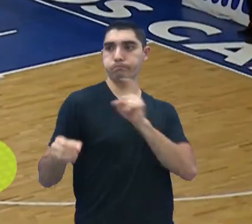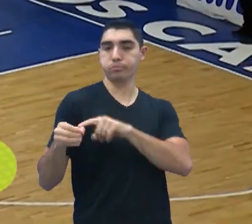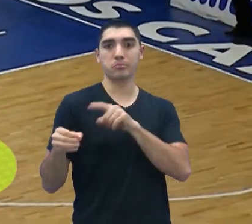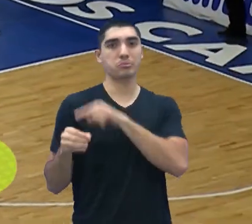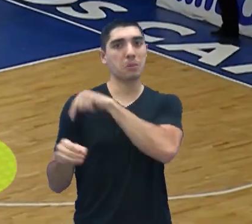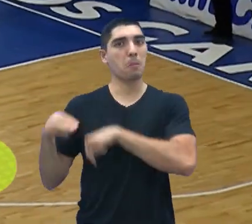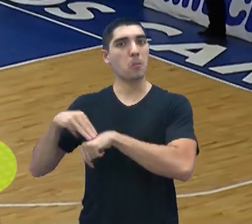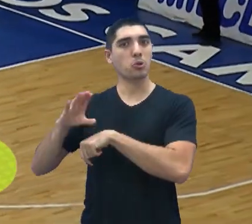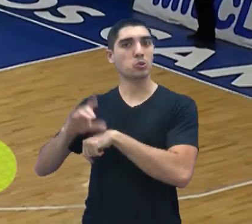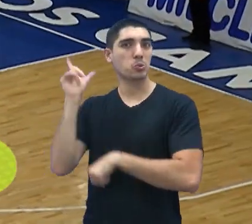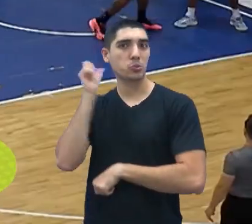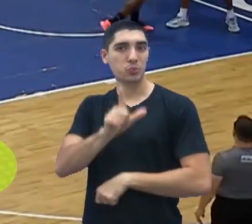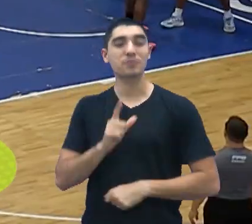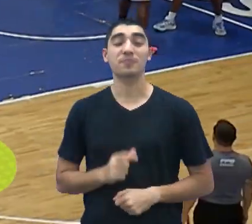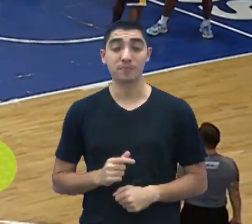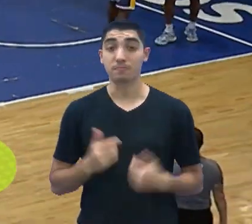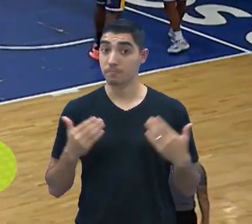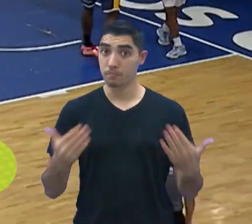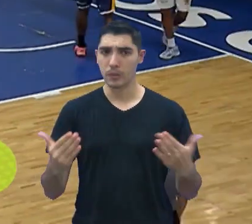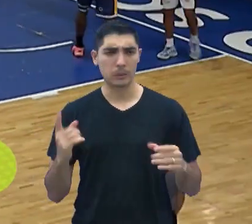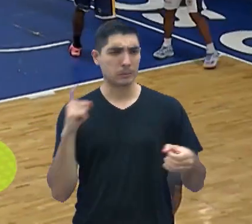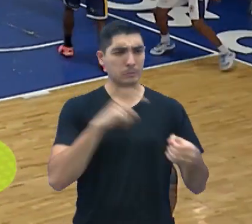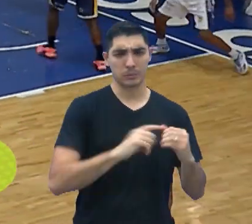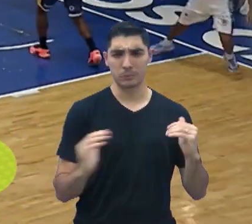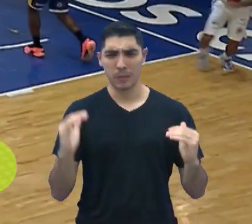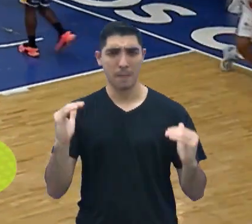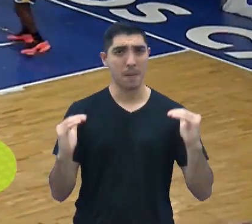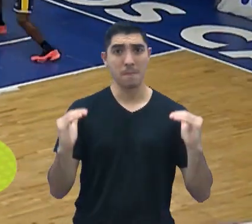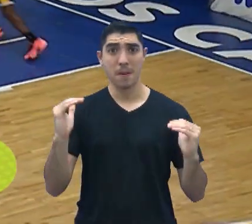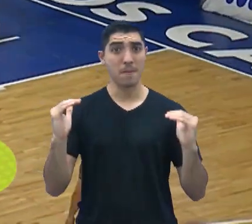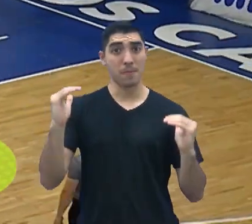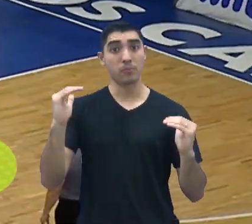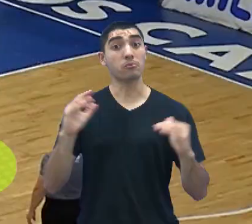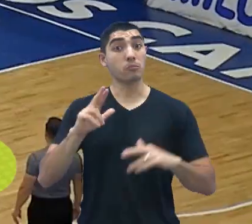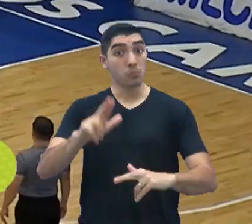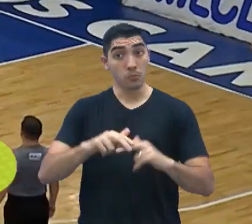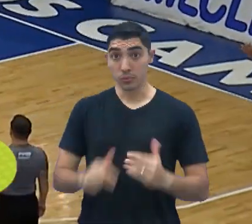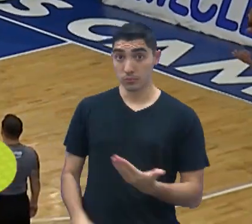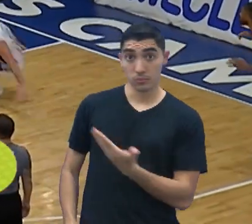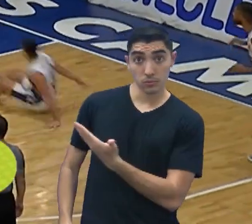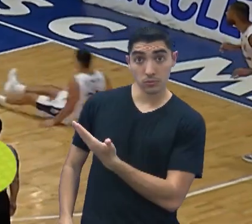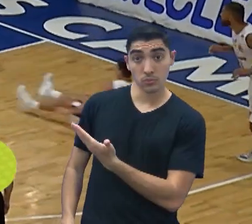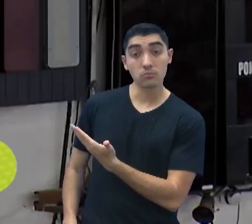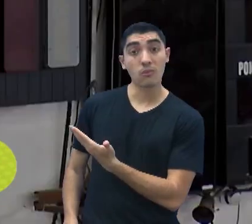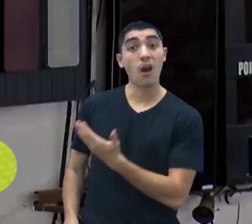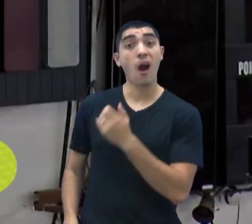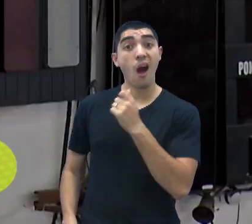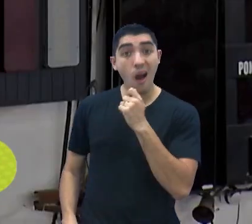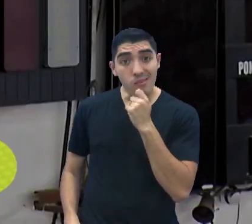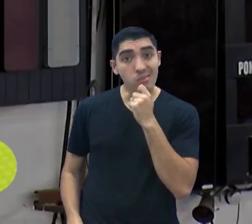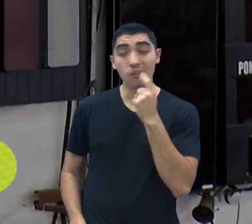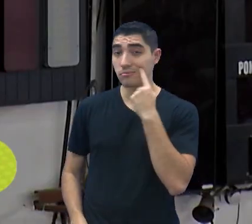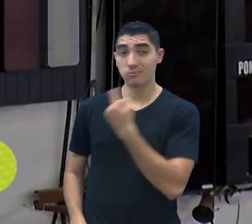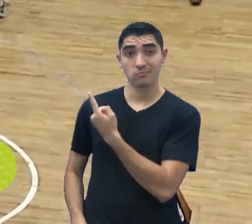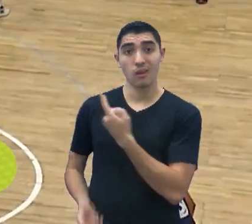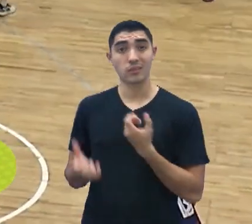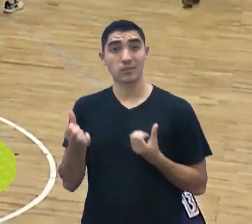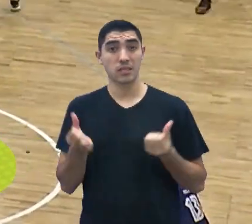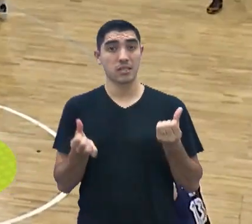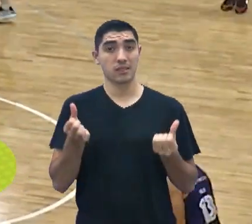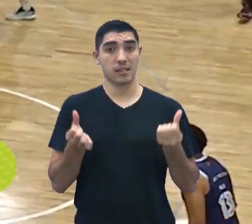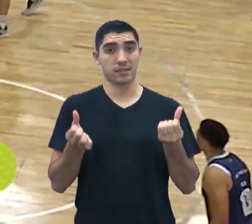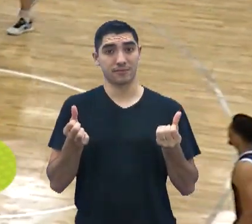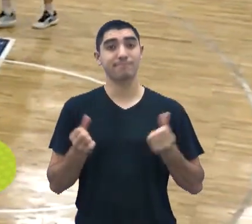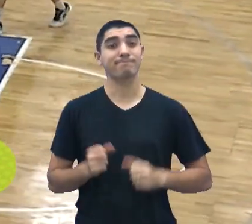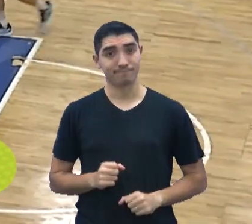e pegado na marcação. Tanto é que na metade do quarto, o placar era baixo, 6-6. O